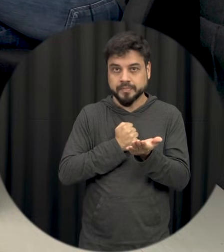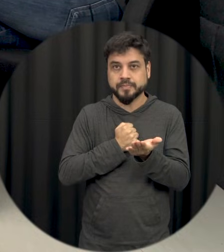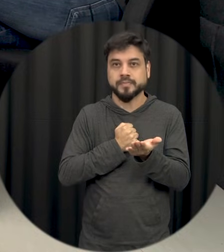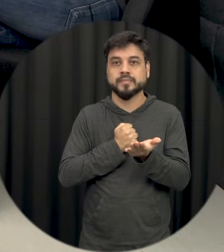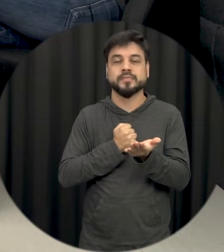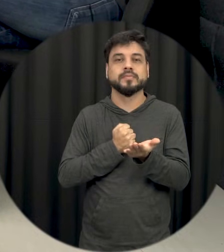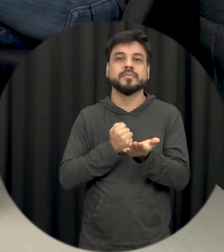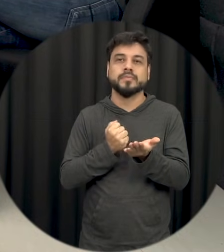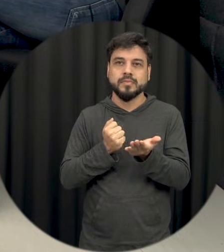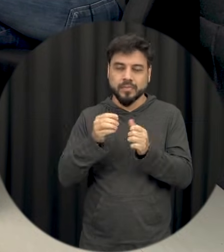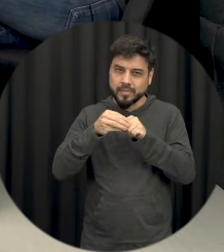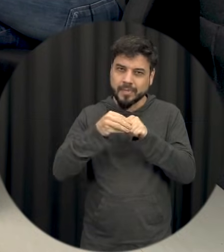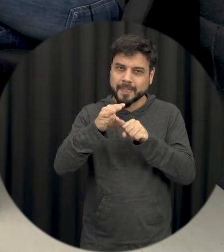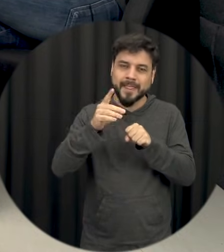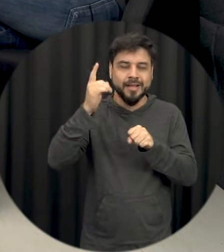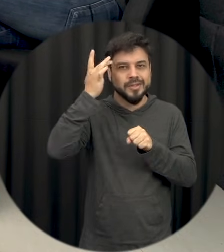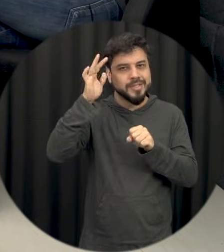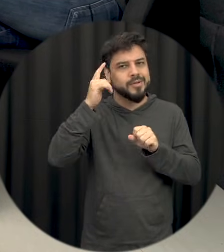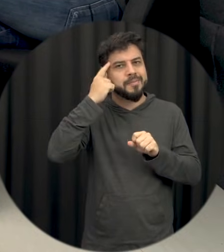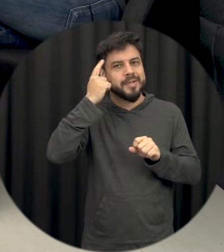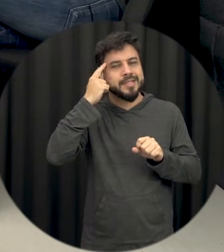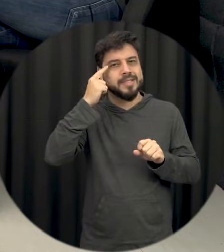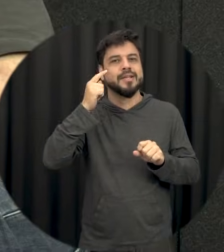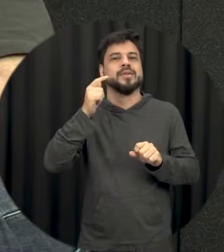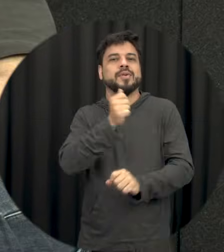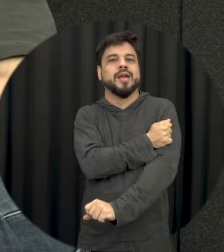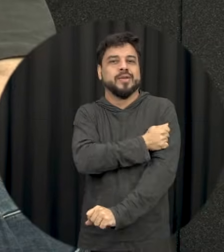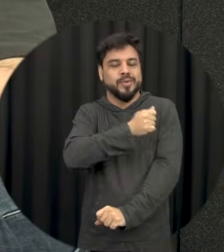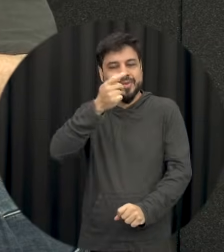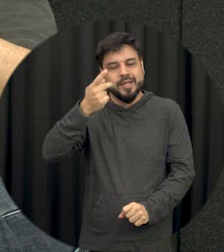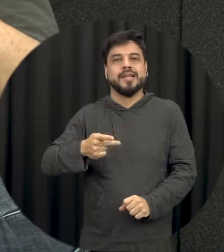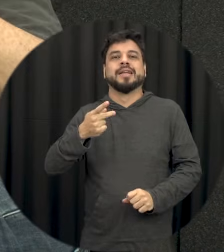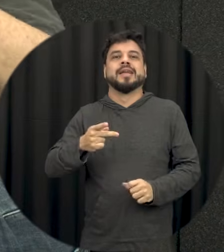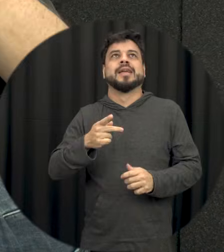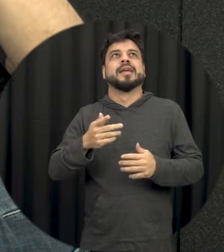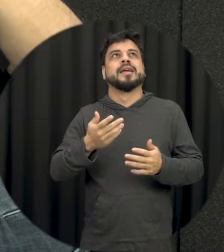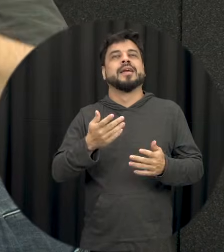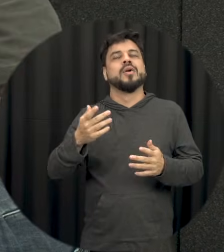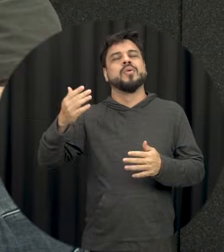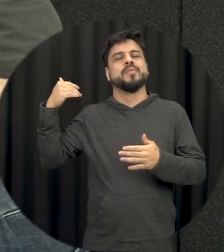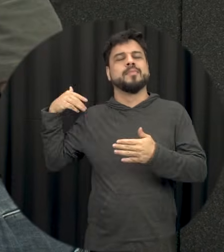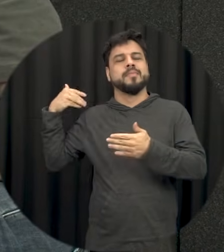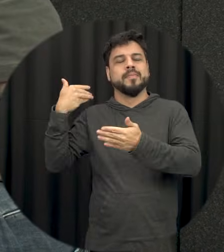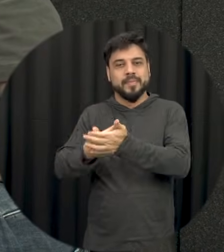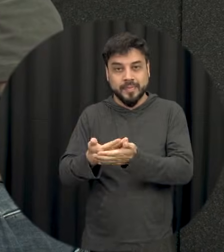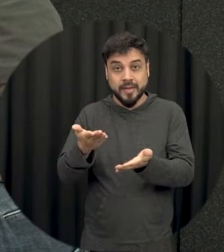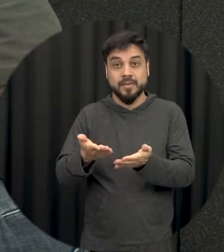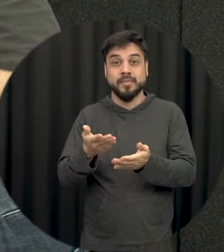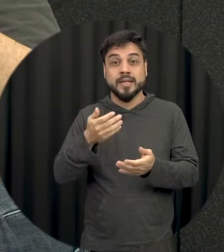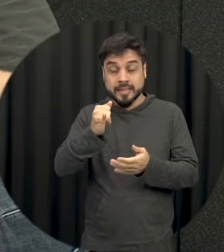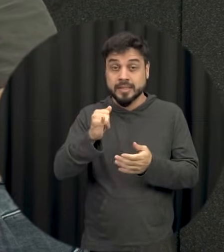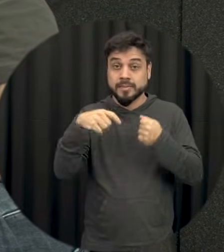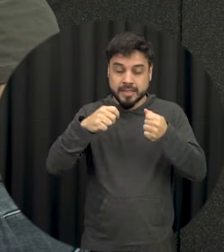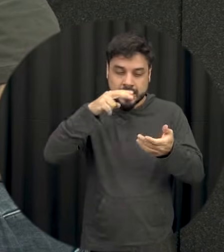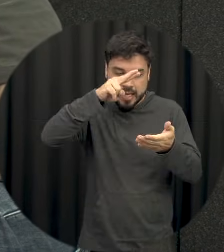esse recado pensando em alunos que a gente tem tido ao longo da vida, né? Mas, por exemplo, se é para ler 200 páginas por semana,